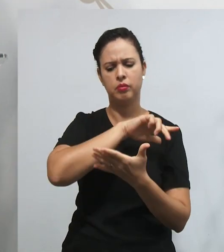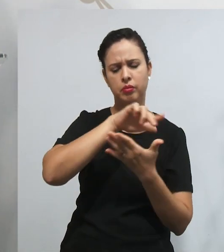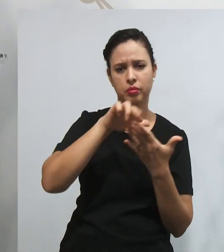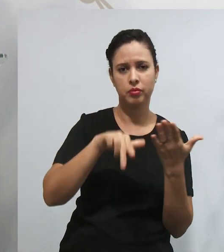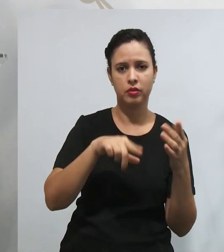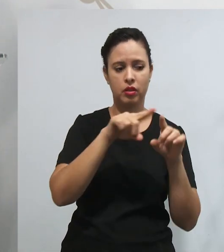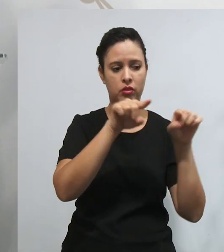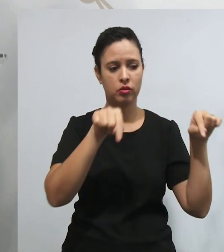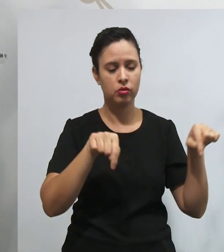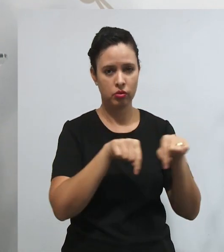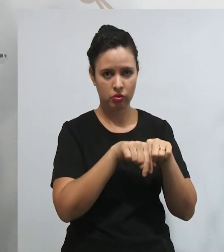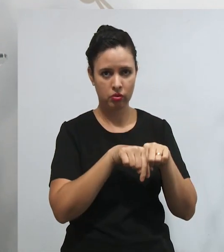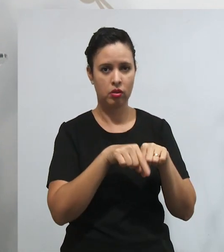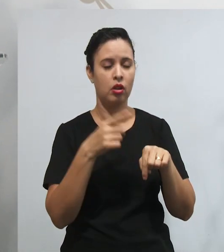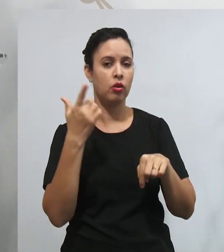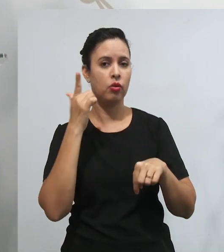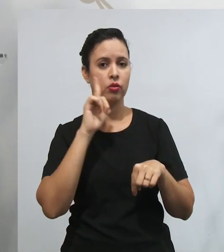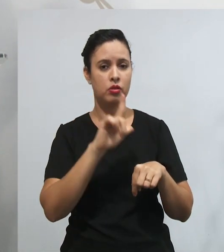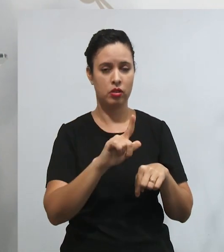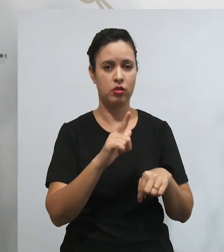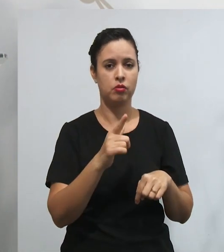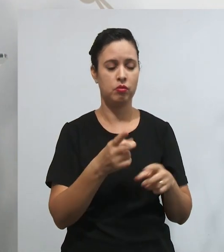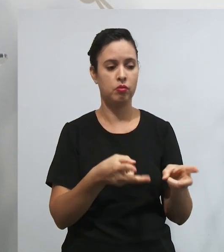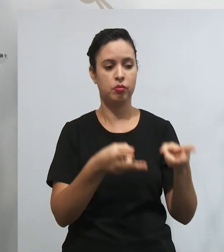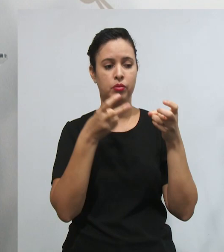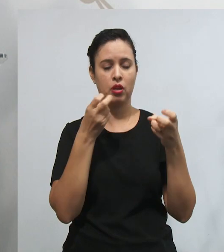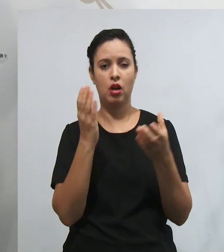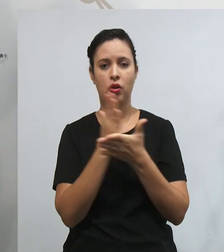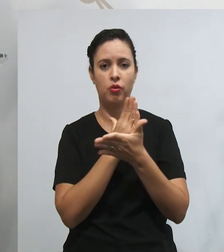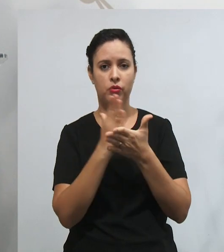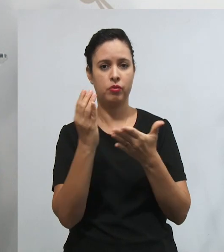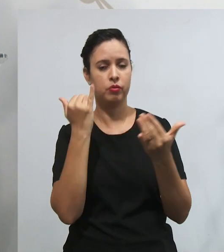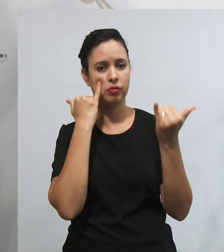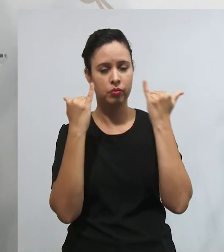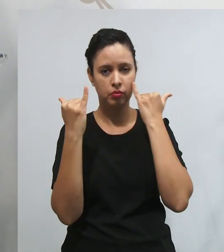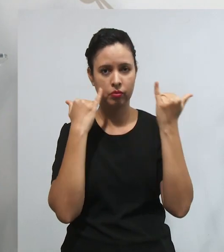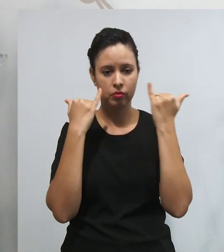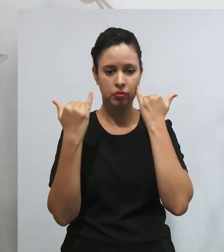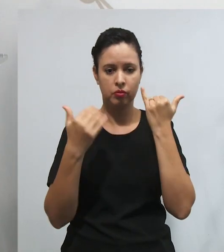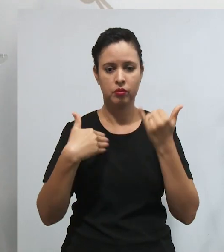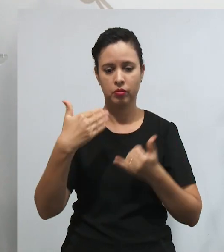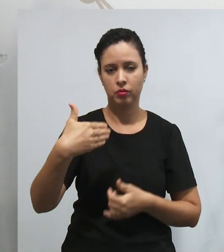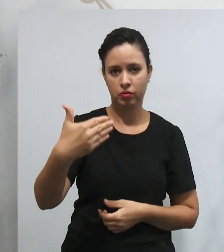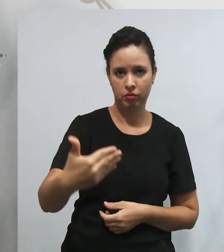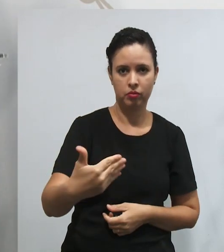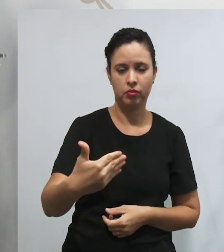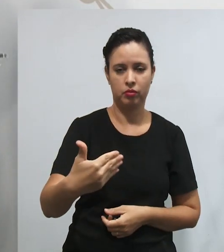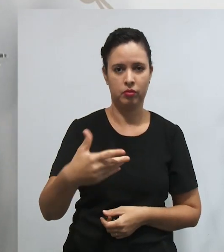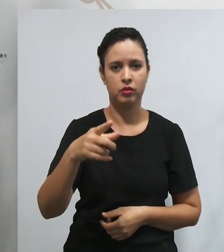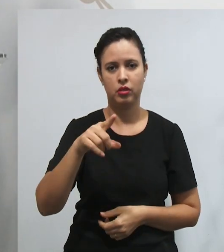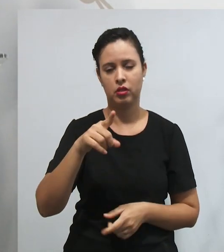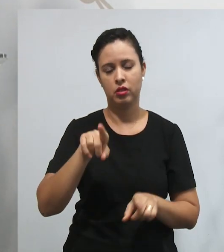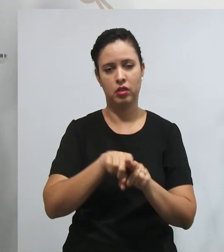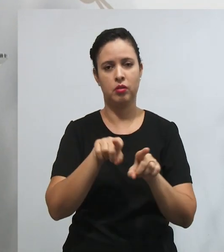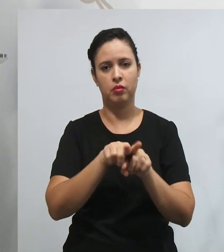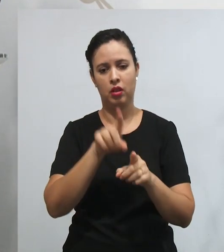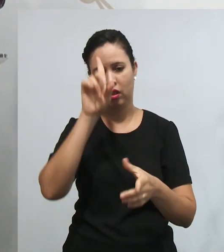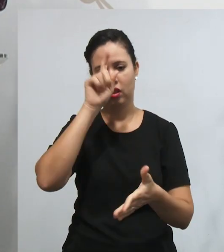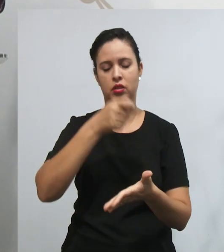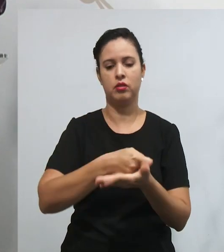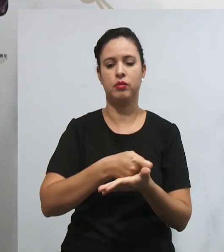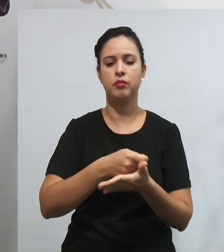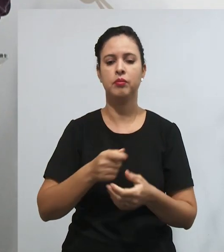a gente consegue ter alguns indicadores que são muito importantes para a sequência da turma e da tomada de decisão do